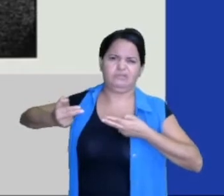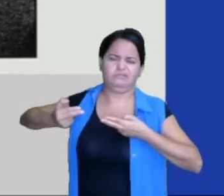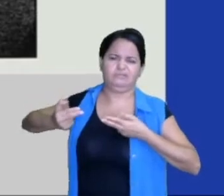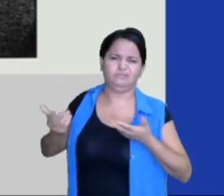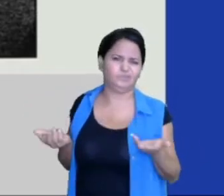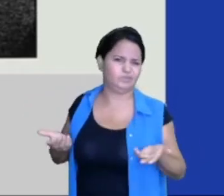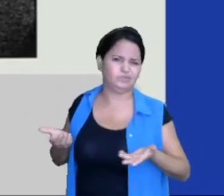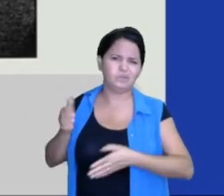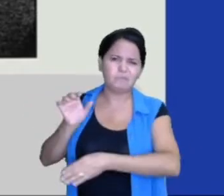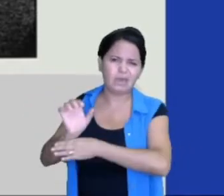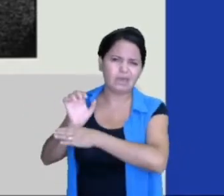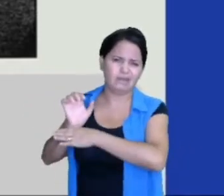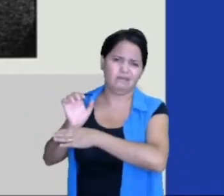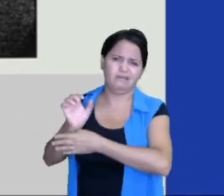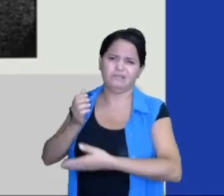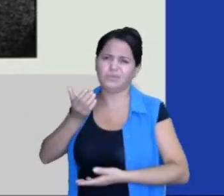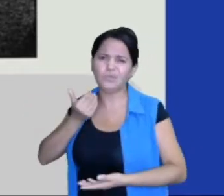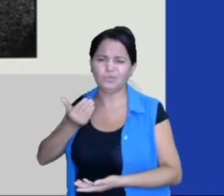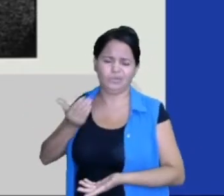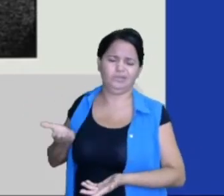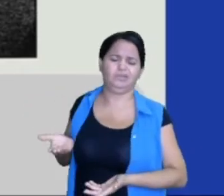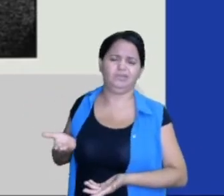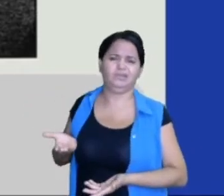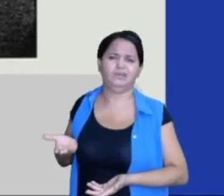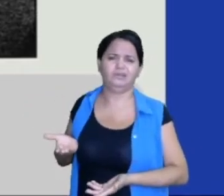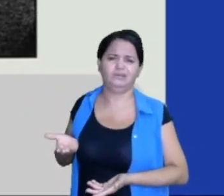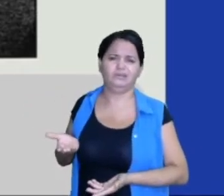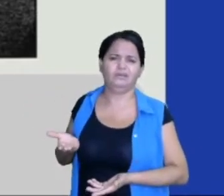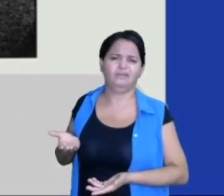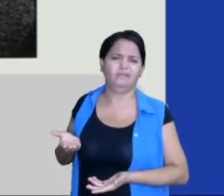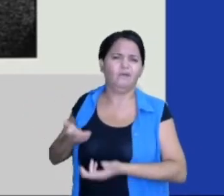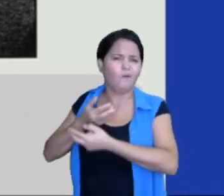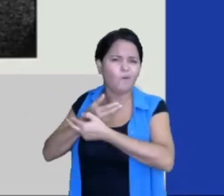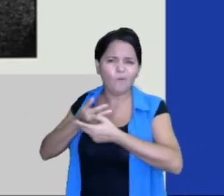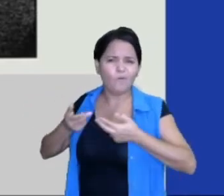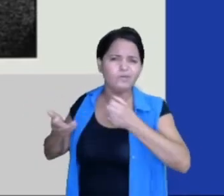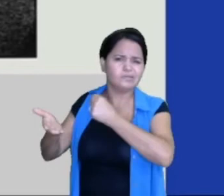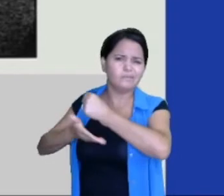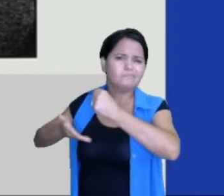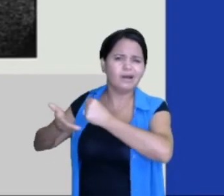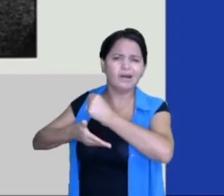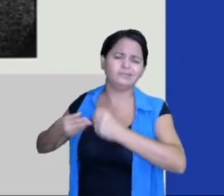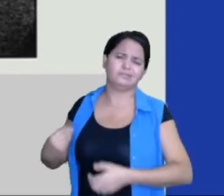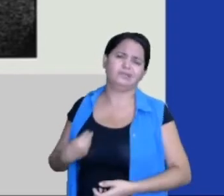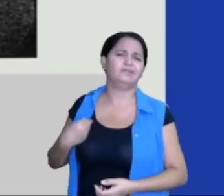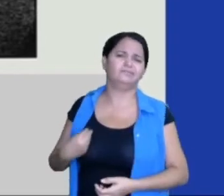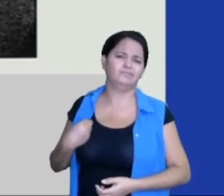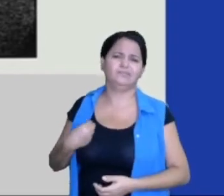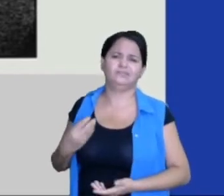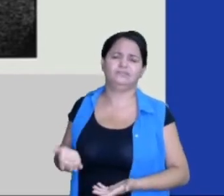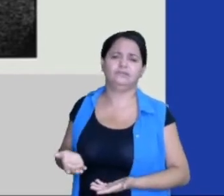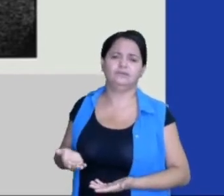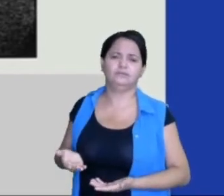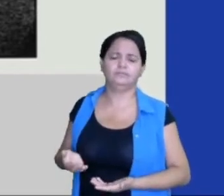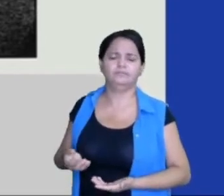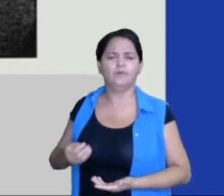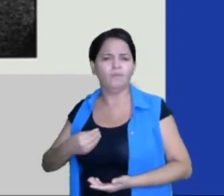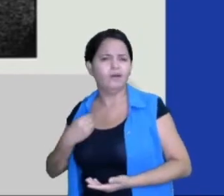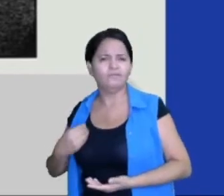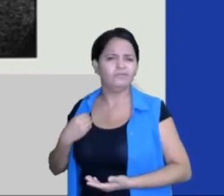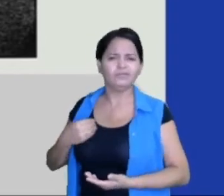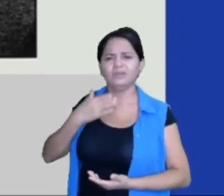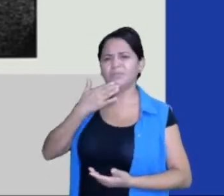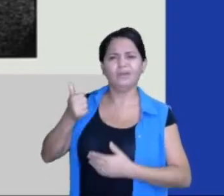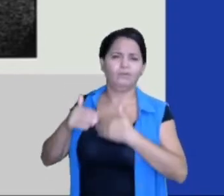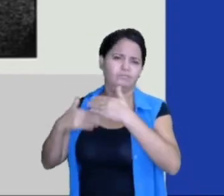esperança, faltava o que fosse necessário para que tivesse pelo menos uma vida digna. O que é que vai